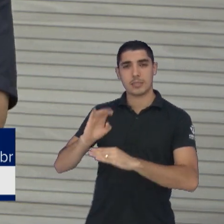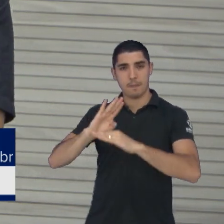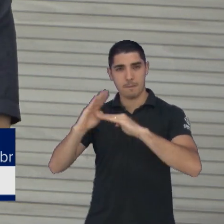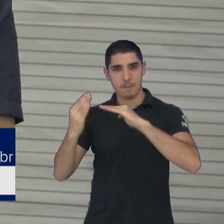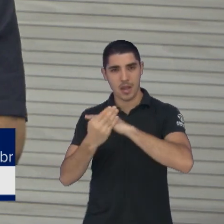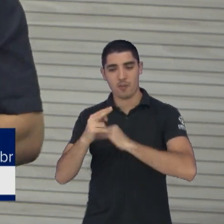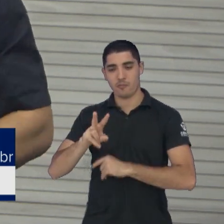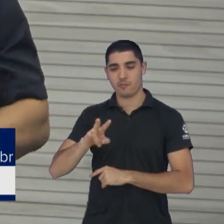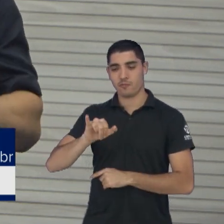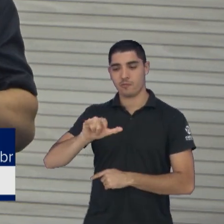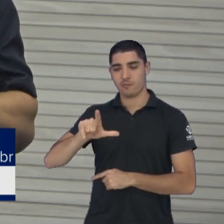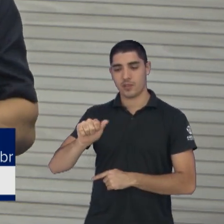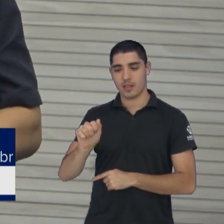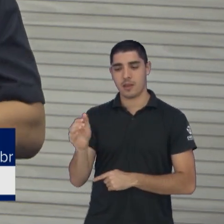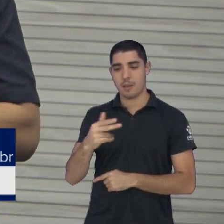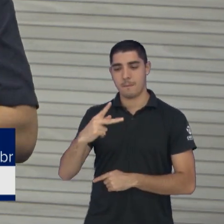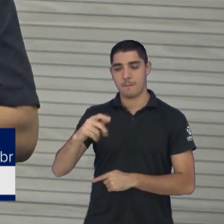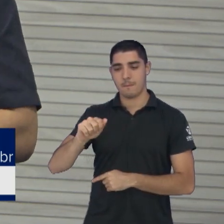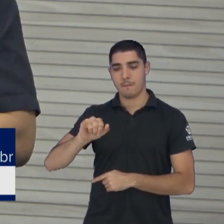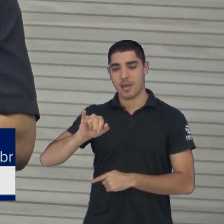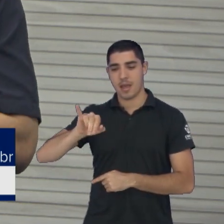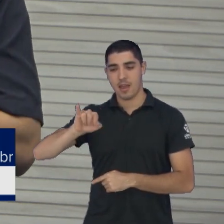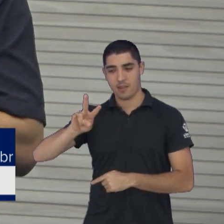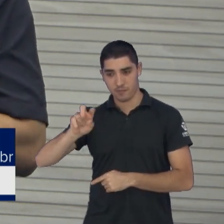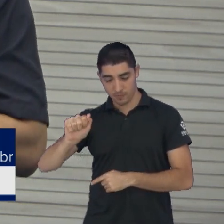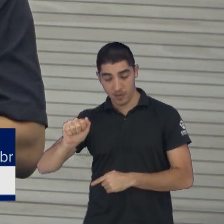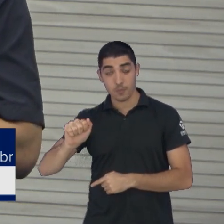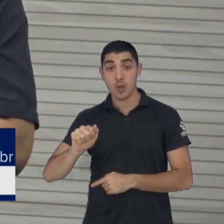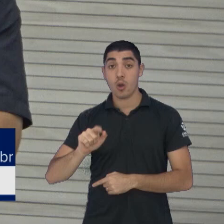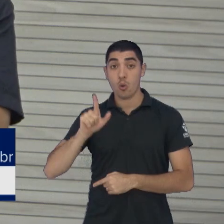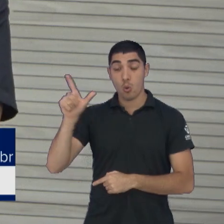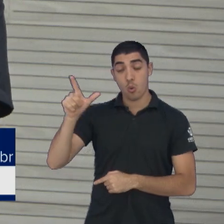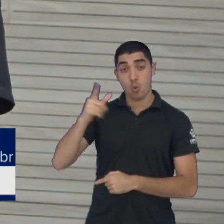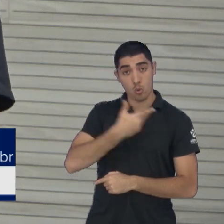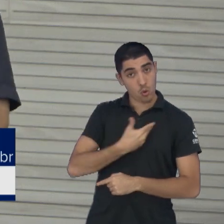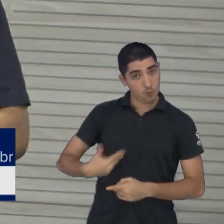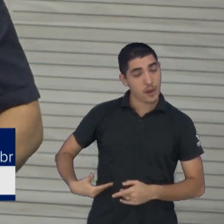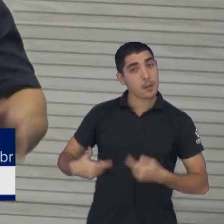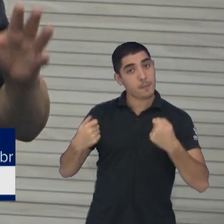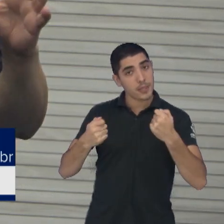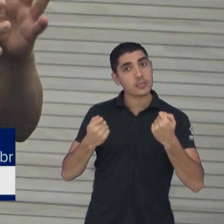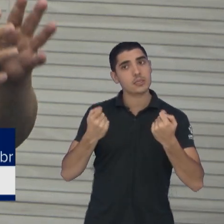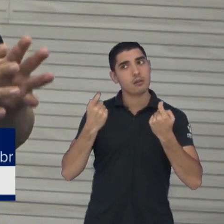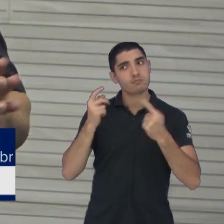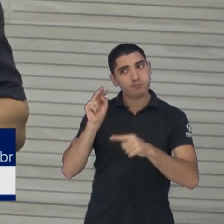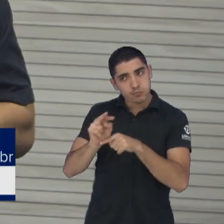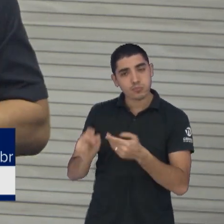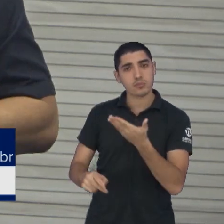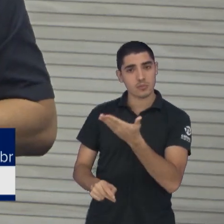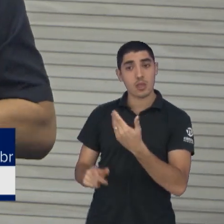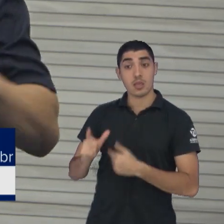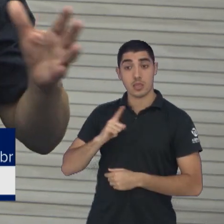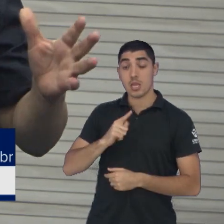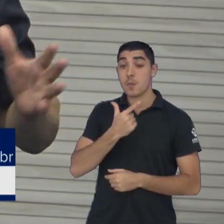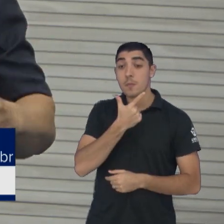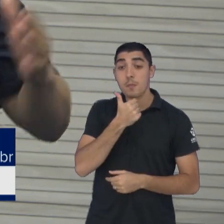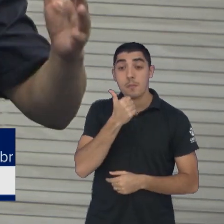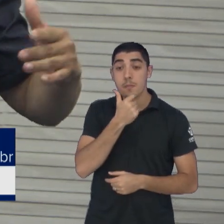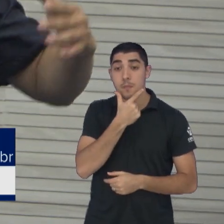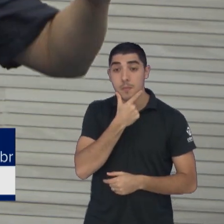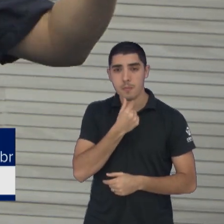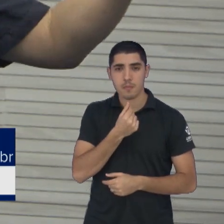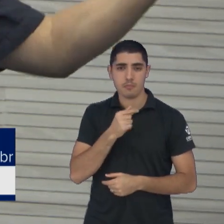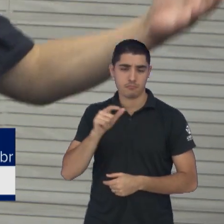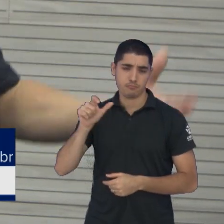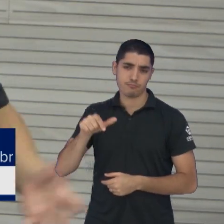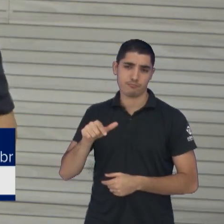O governo precisa se atentar com a UBS da Vila Paiva. Temos lá um menino, o gerente, eu falo menino